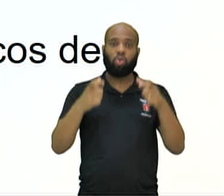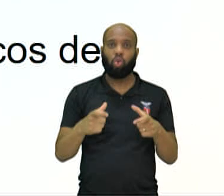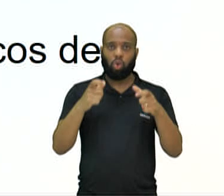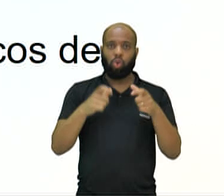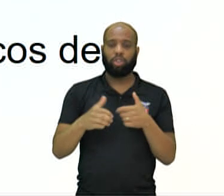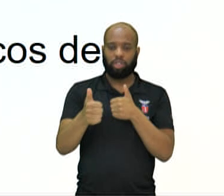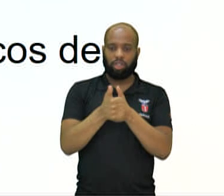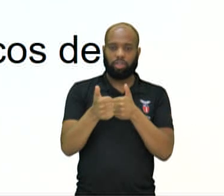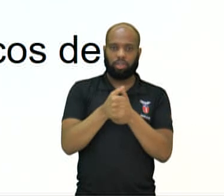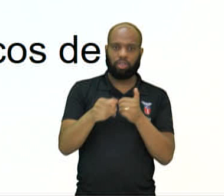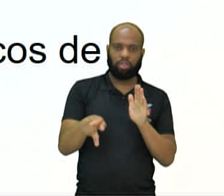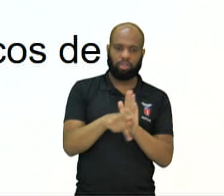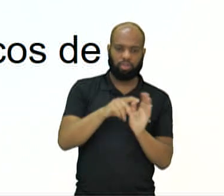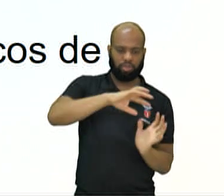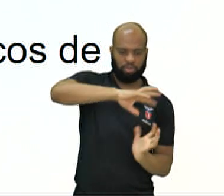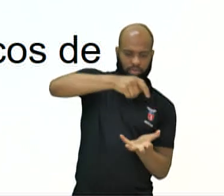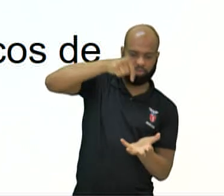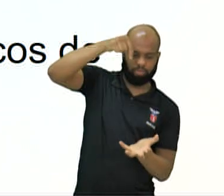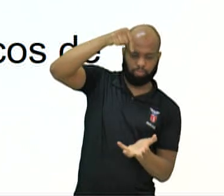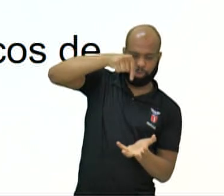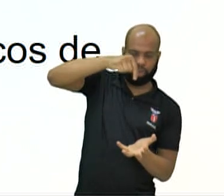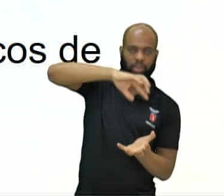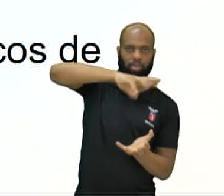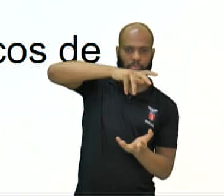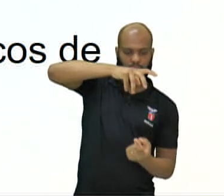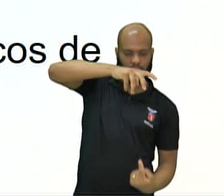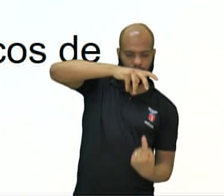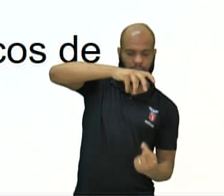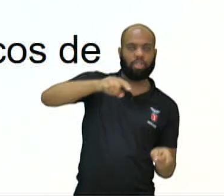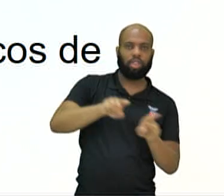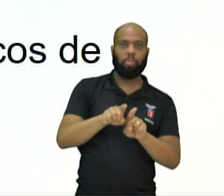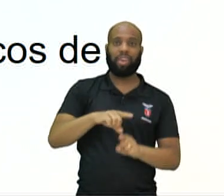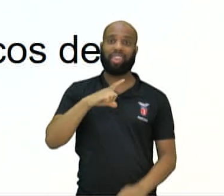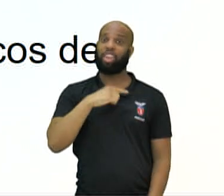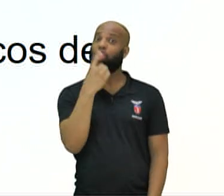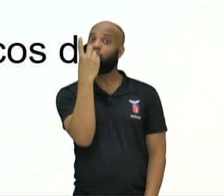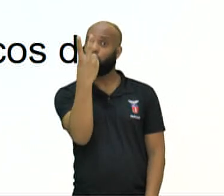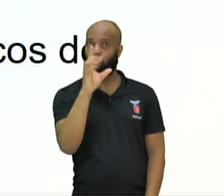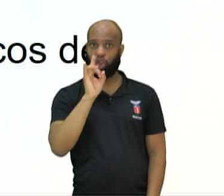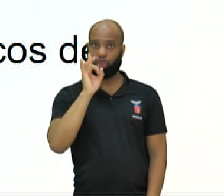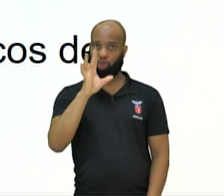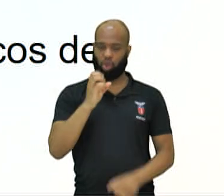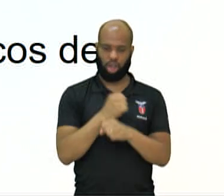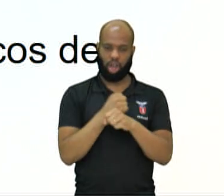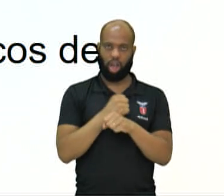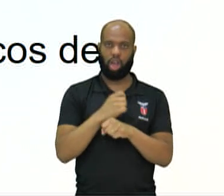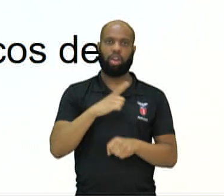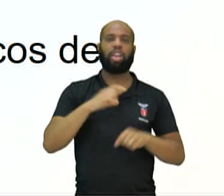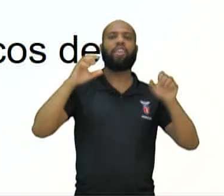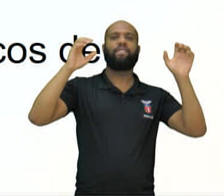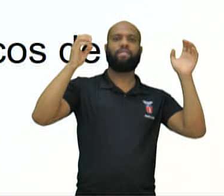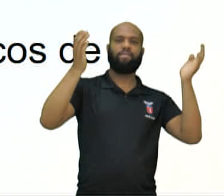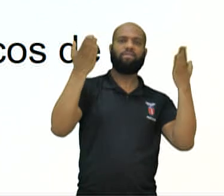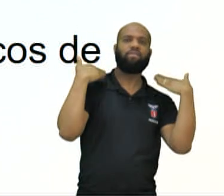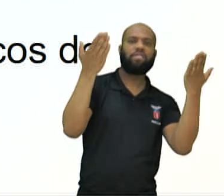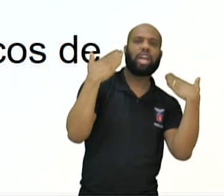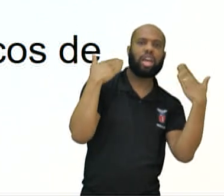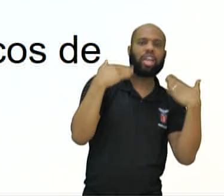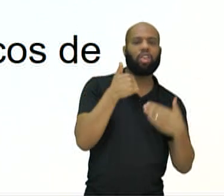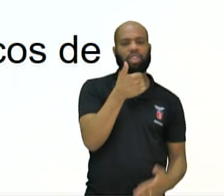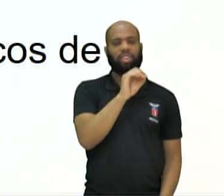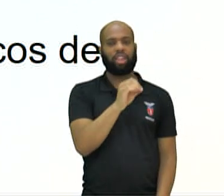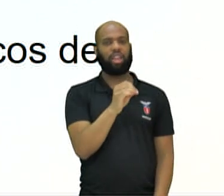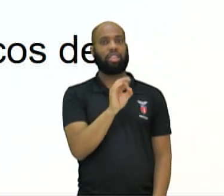mais próximas aos polos e apresentam duas estações do ano bem definidas, um verão fresco com temperatura em torno de 10